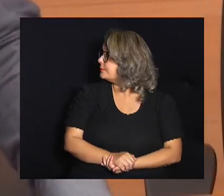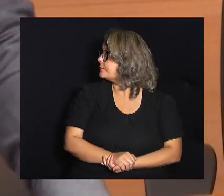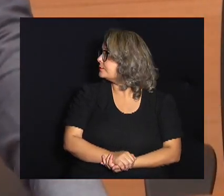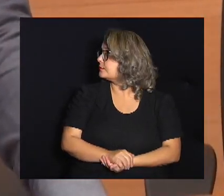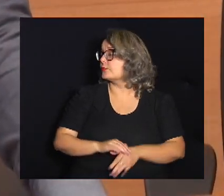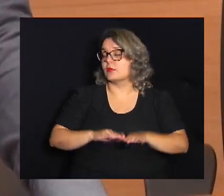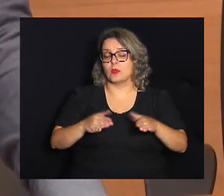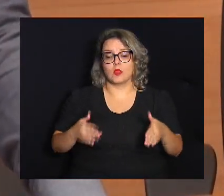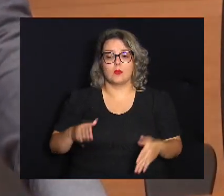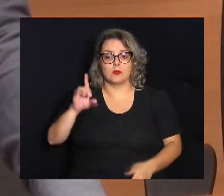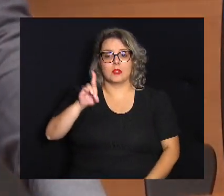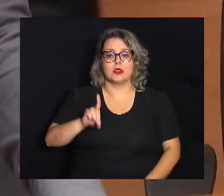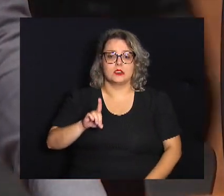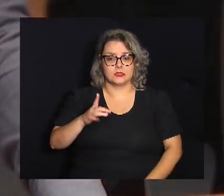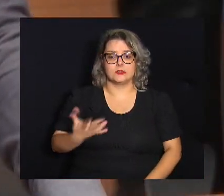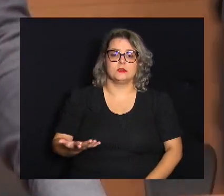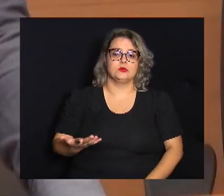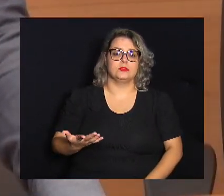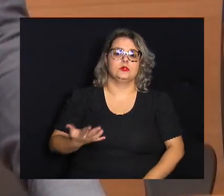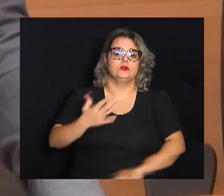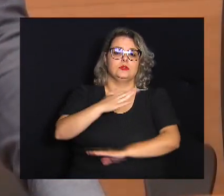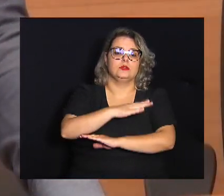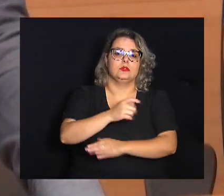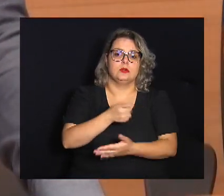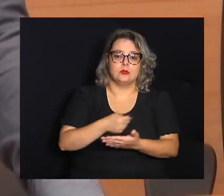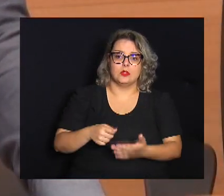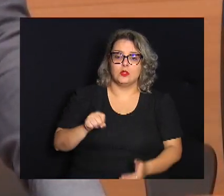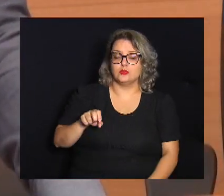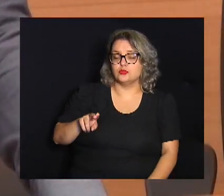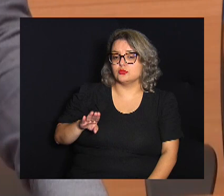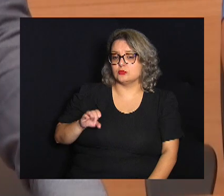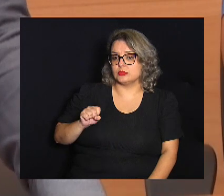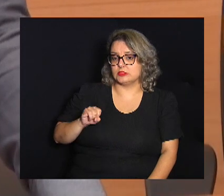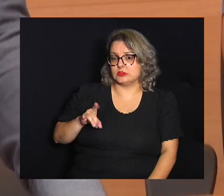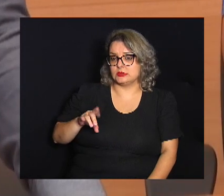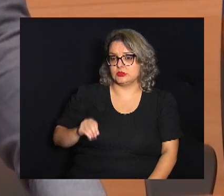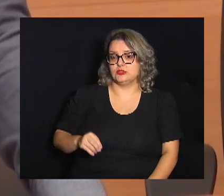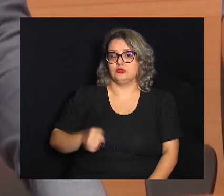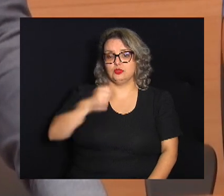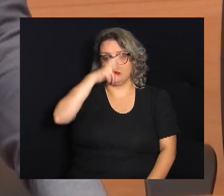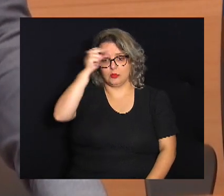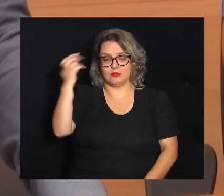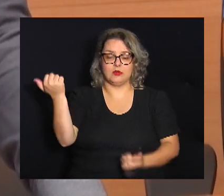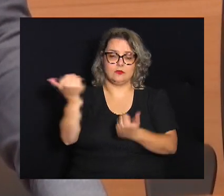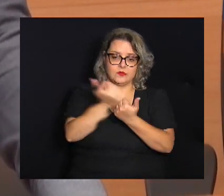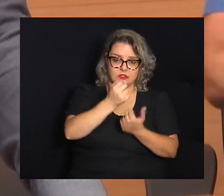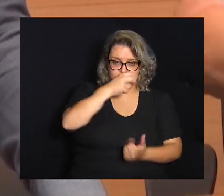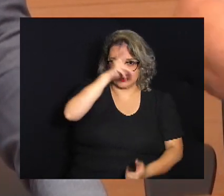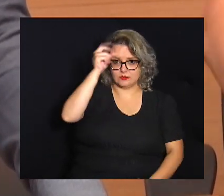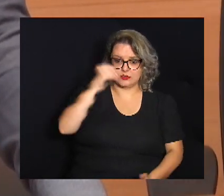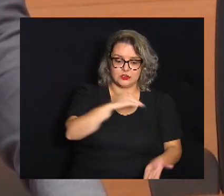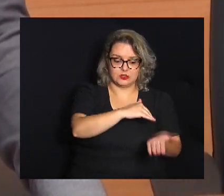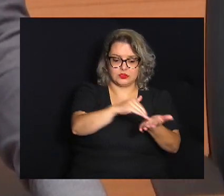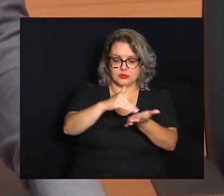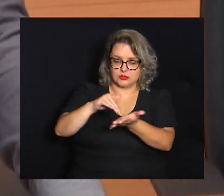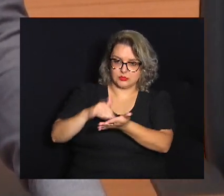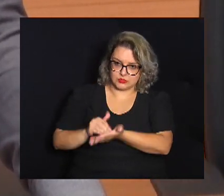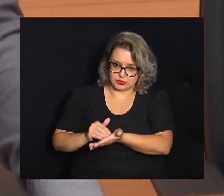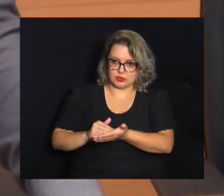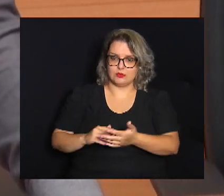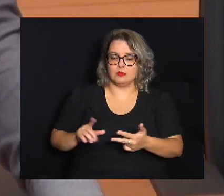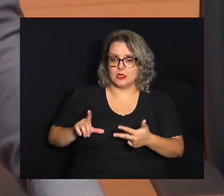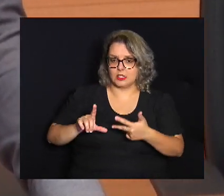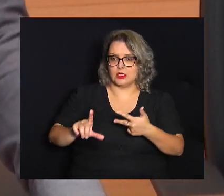da Câmara, que fixa os subsídios do prefeito, vice-prefeito e secretários municipais para a legislatura